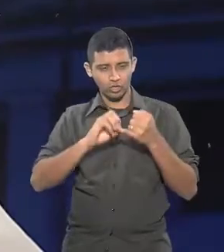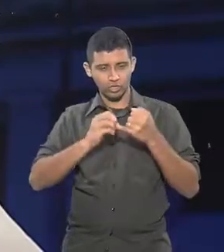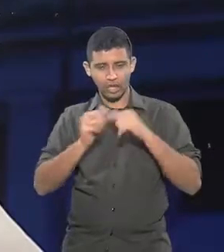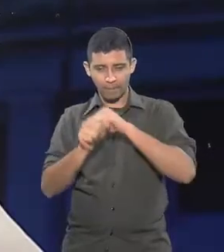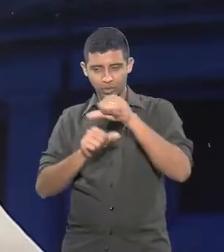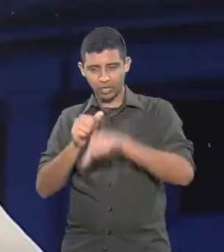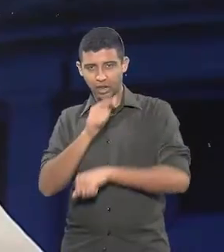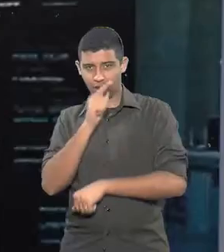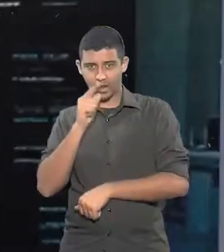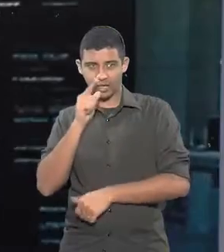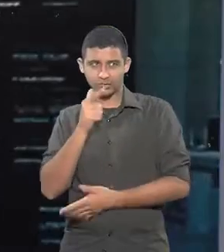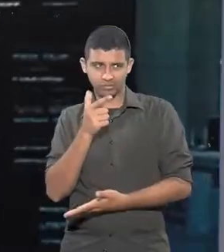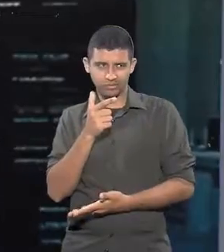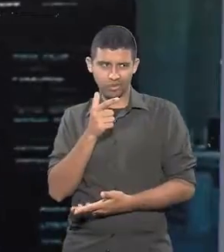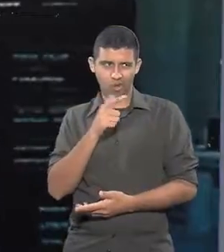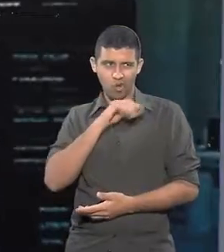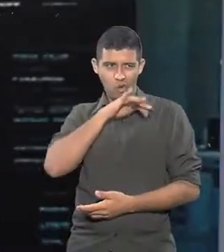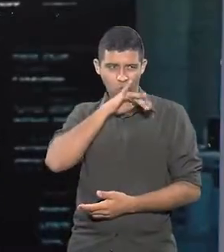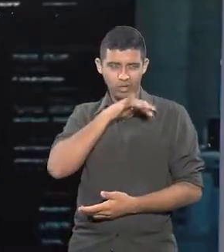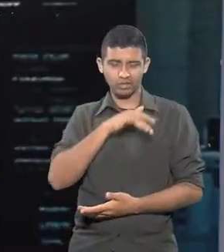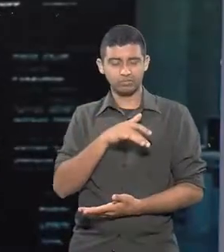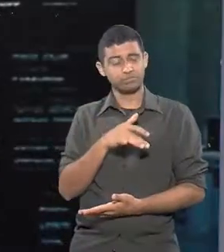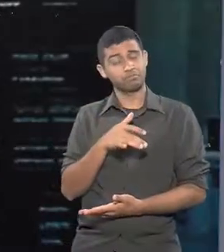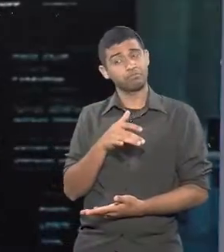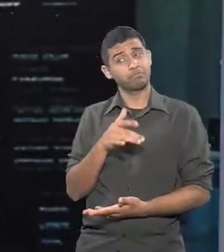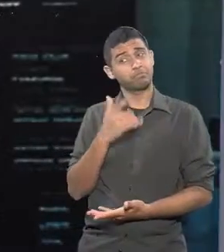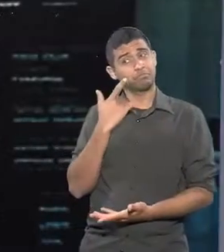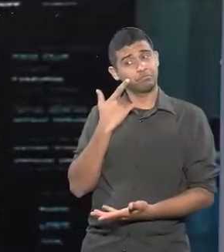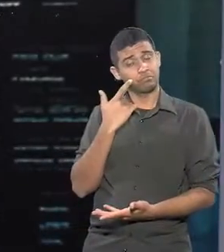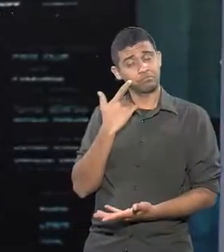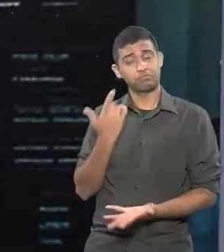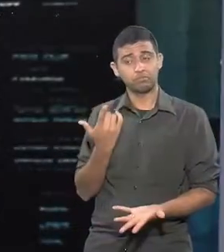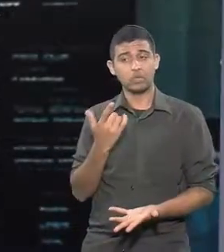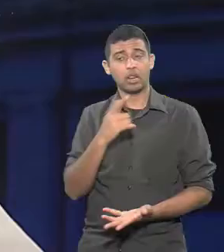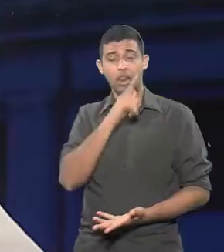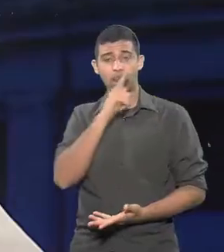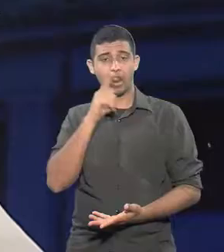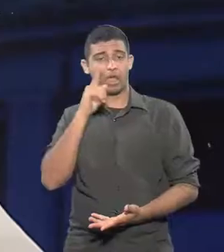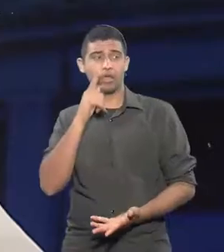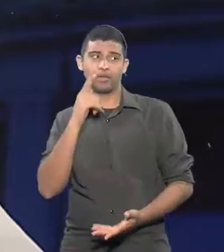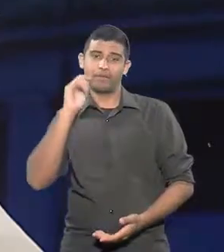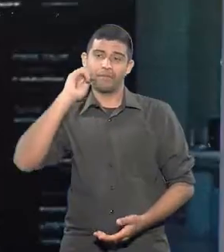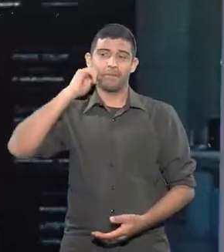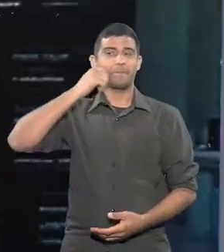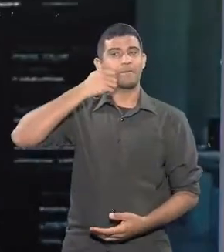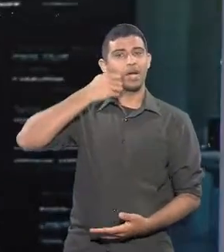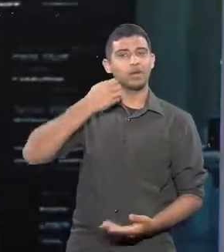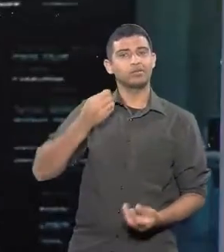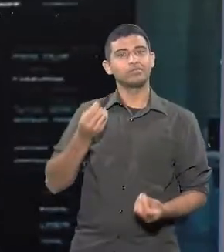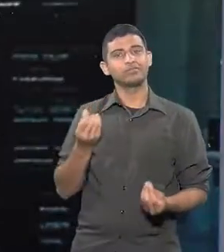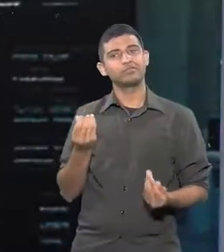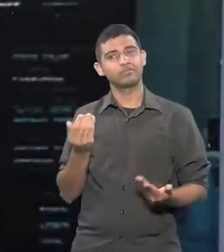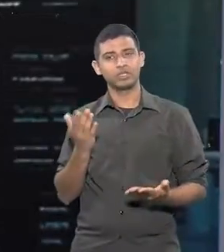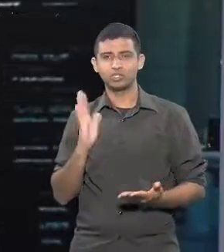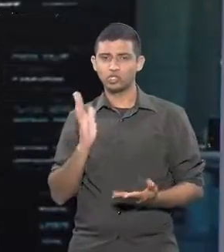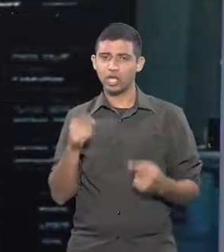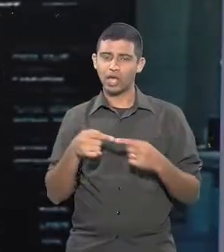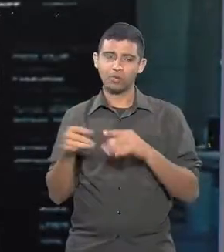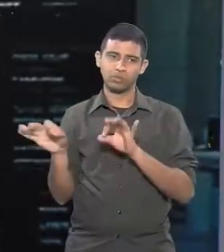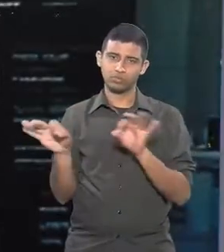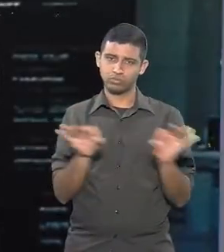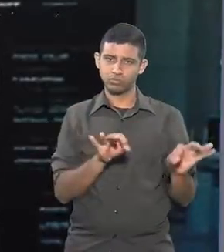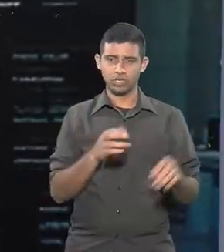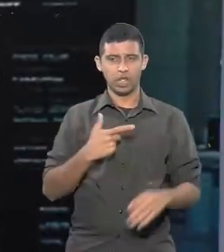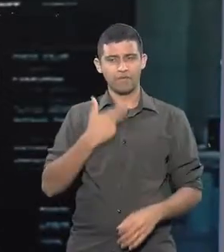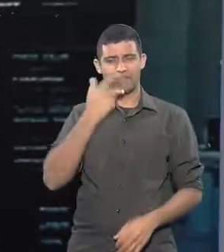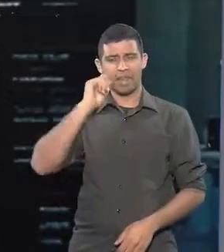é problemático? Então, dependendo do lanche, não, né? Vai muito Com do que pão. a pessoa... o pão, eu acho que ele já faz